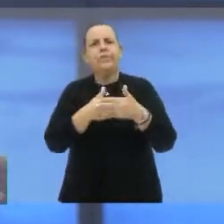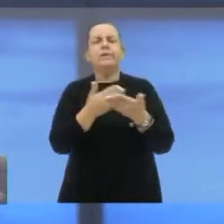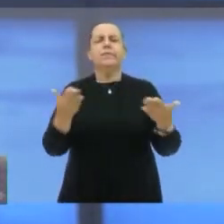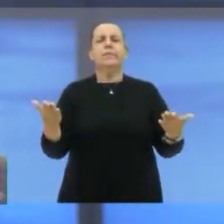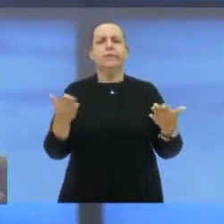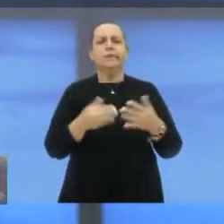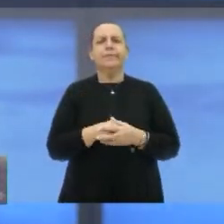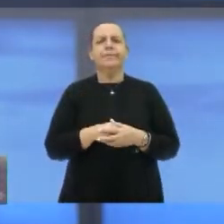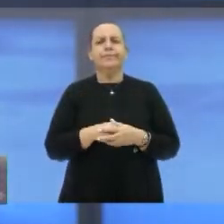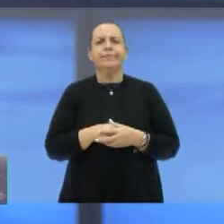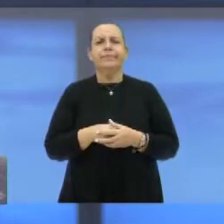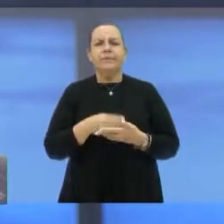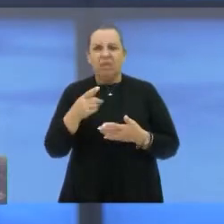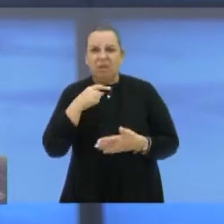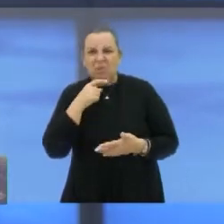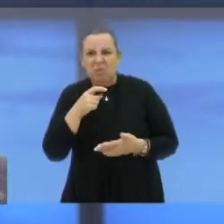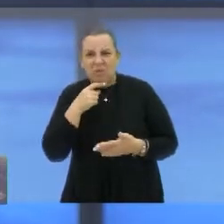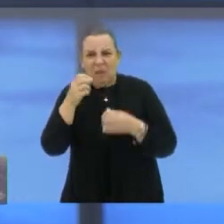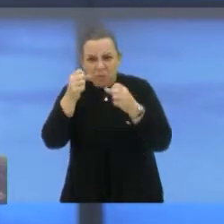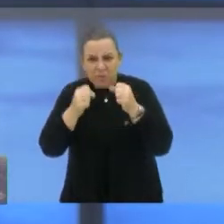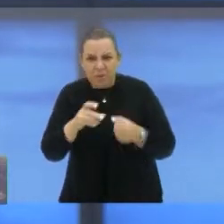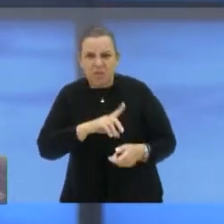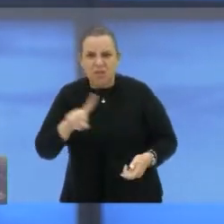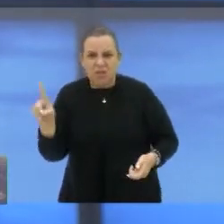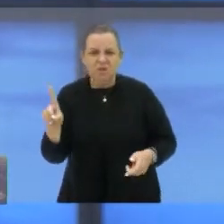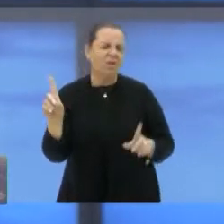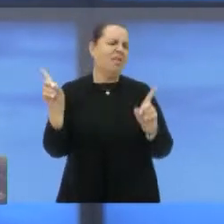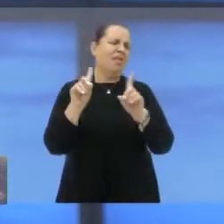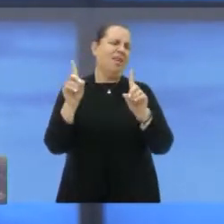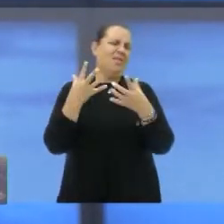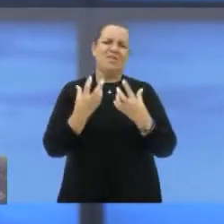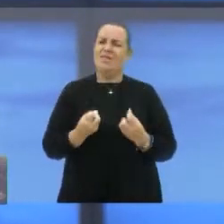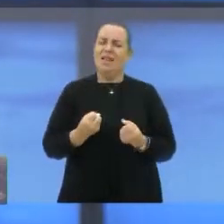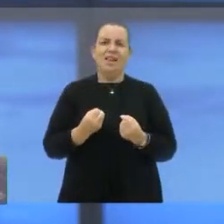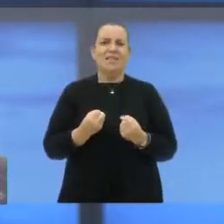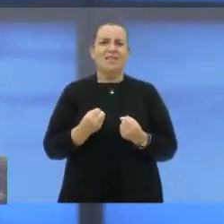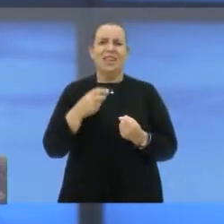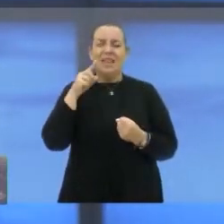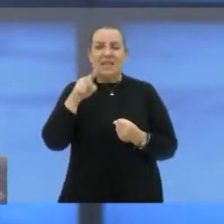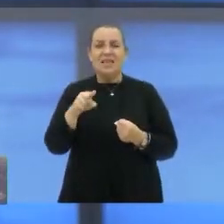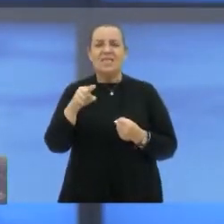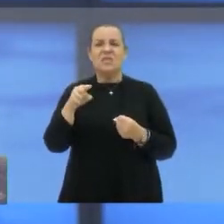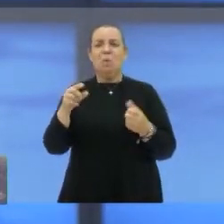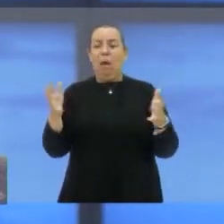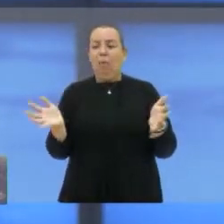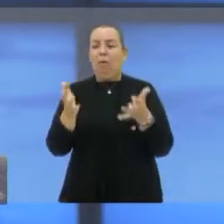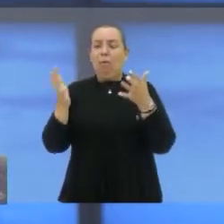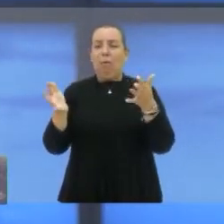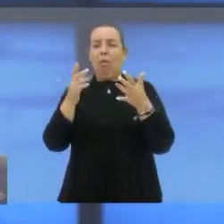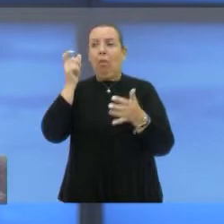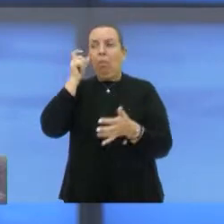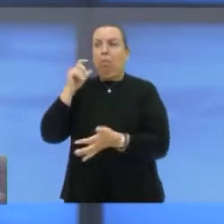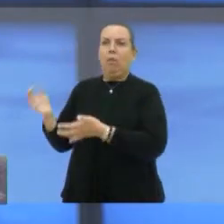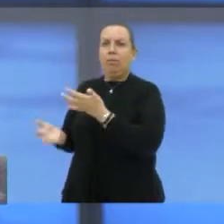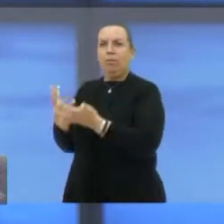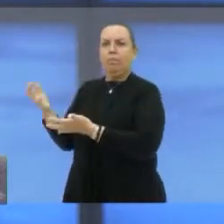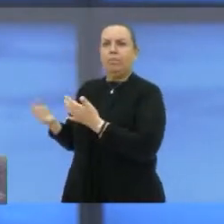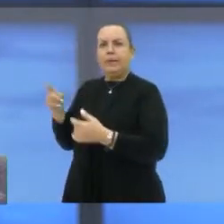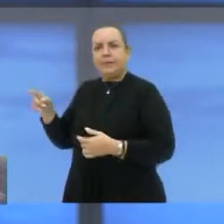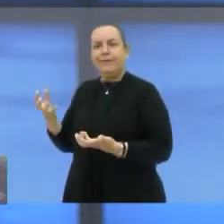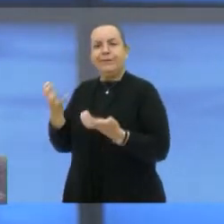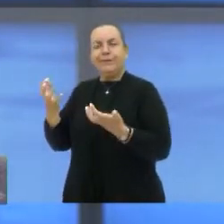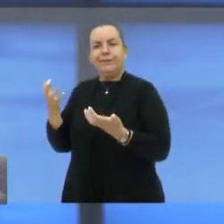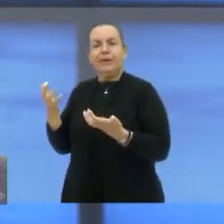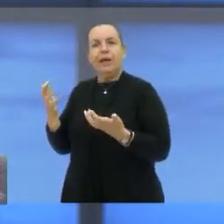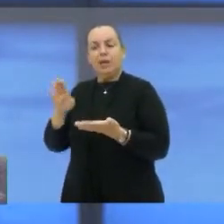e você duvidando do poder de Deus. Não permita isso. Isso é investida de Satanás. É o diabo, o demônio,